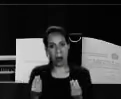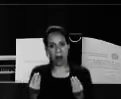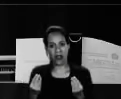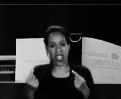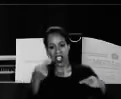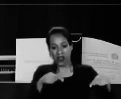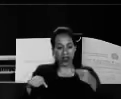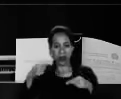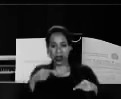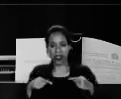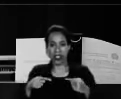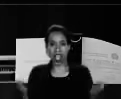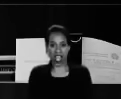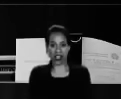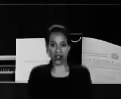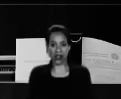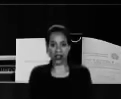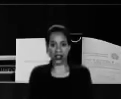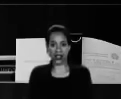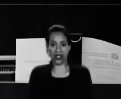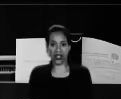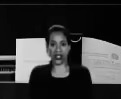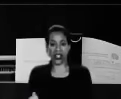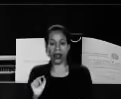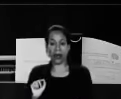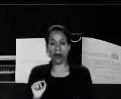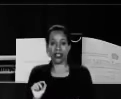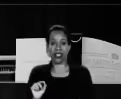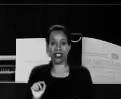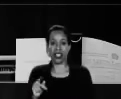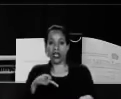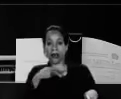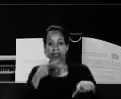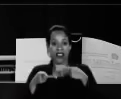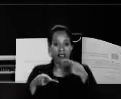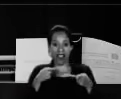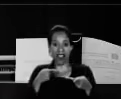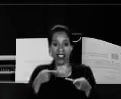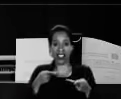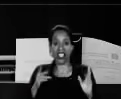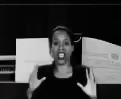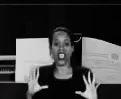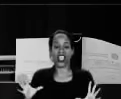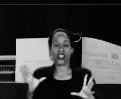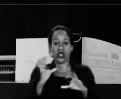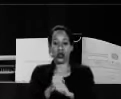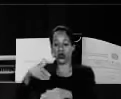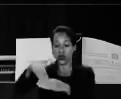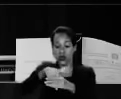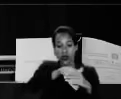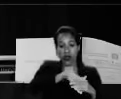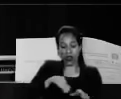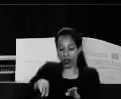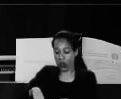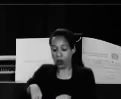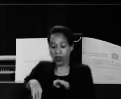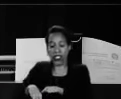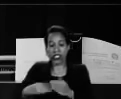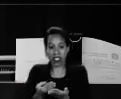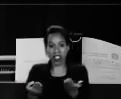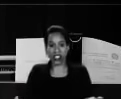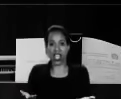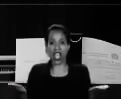estúpidos e vão enfiar o país às custas, como aliás o meu avô previu, às custas de muito